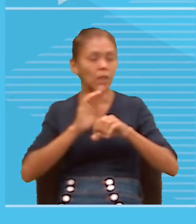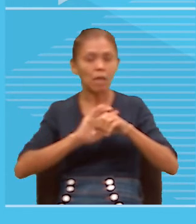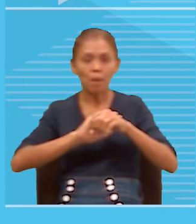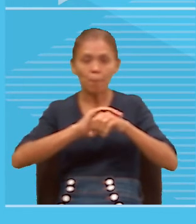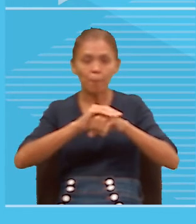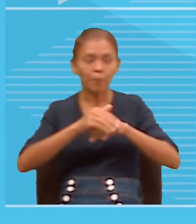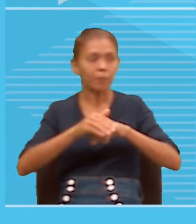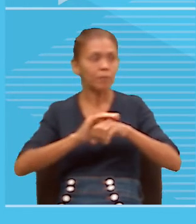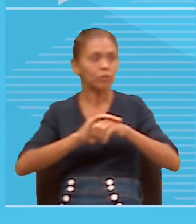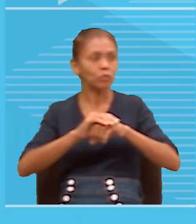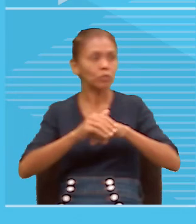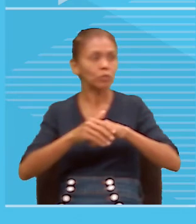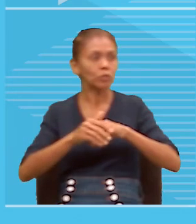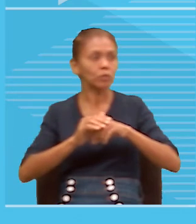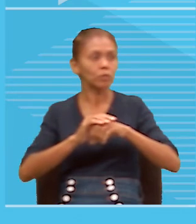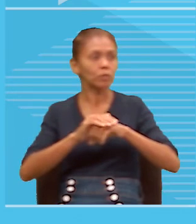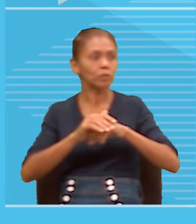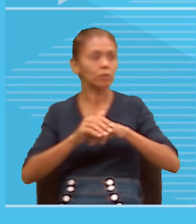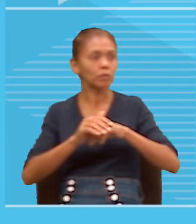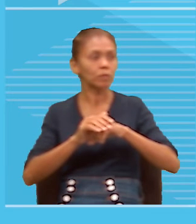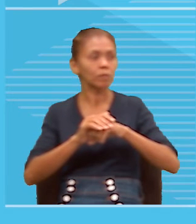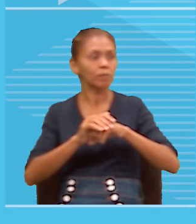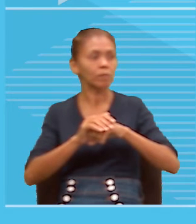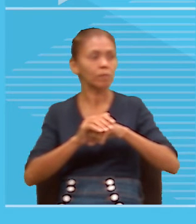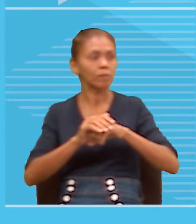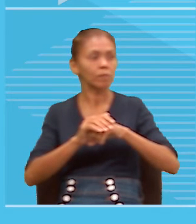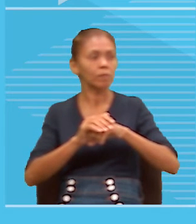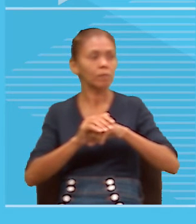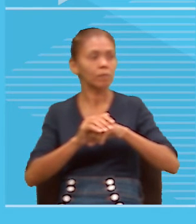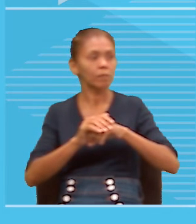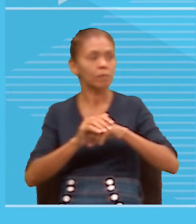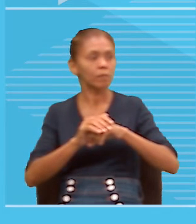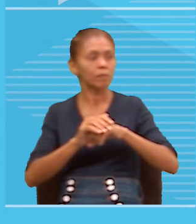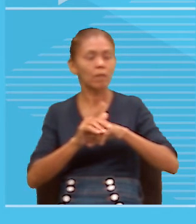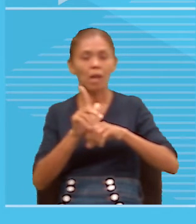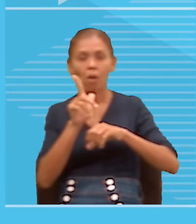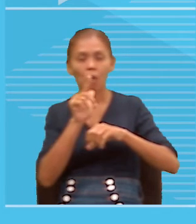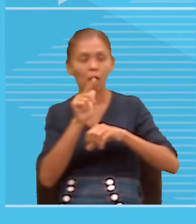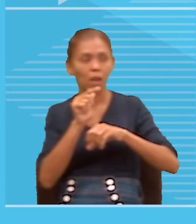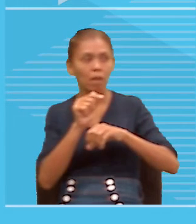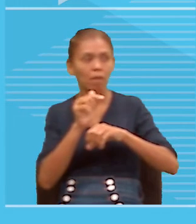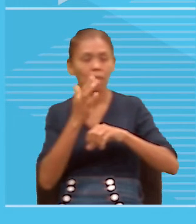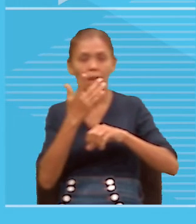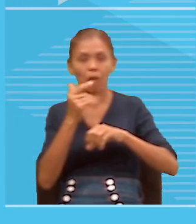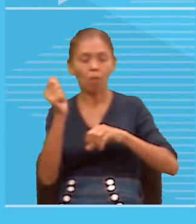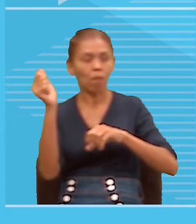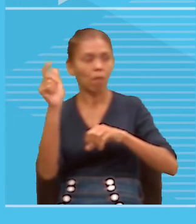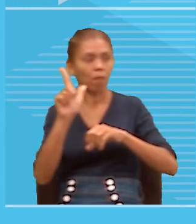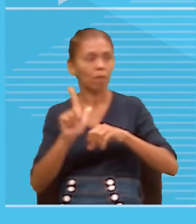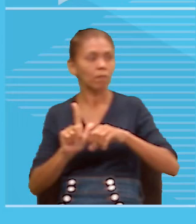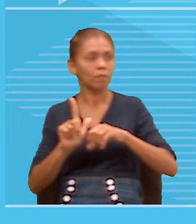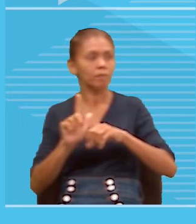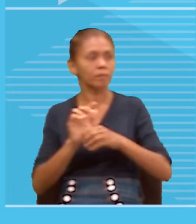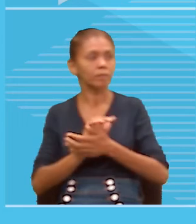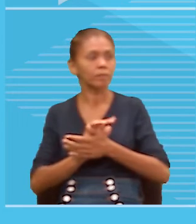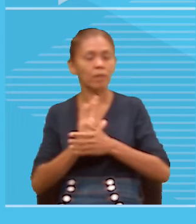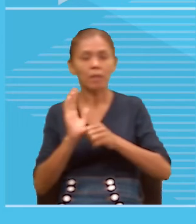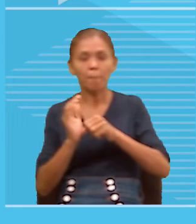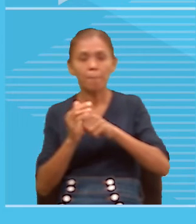por esse ânion que é esse fluido né que